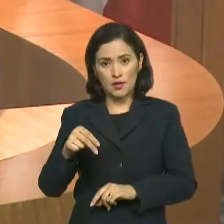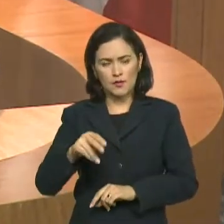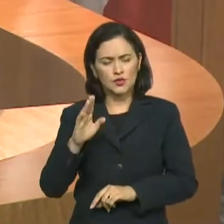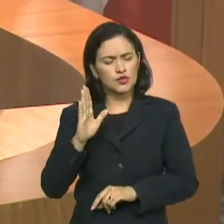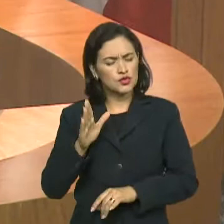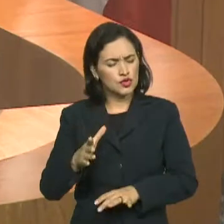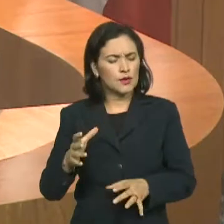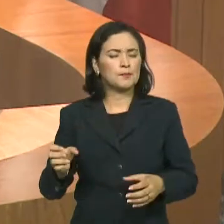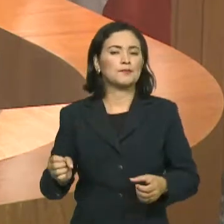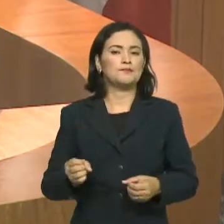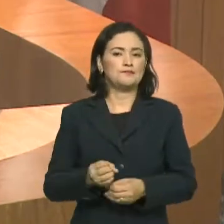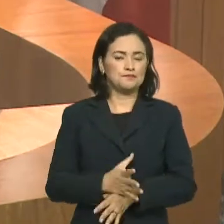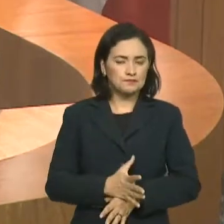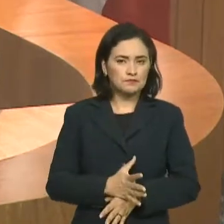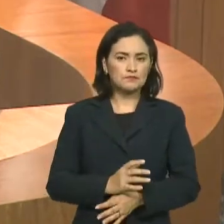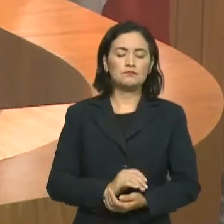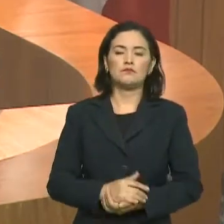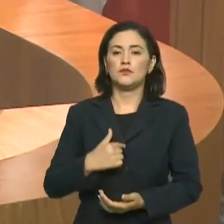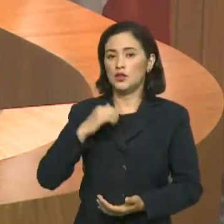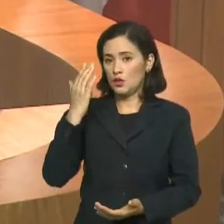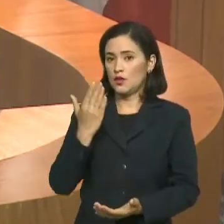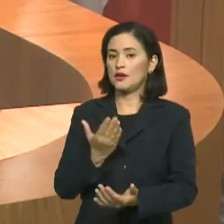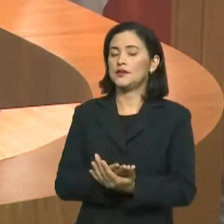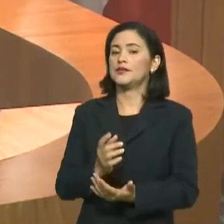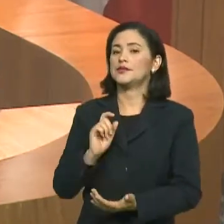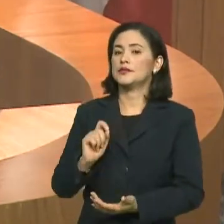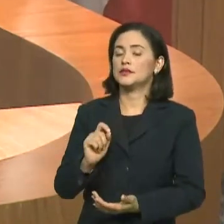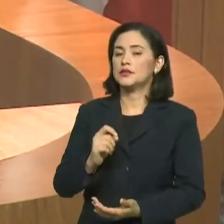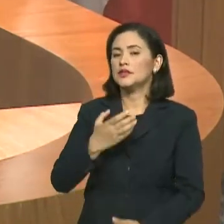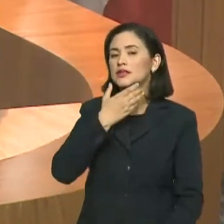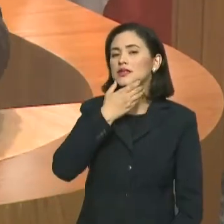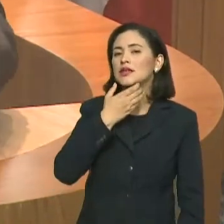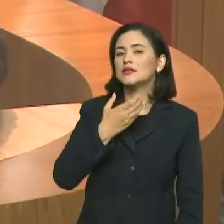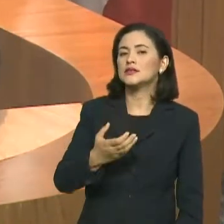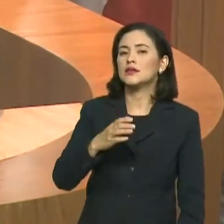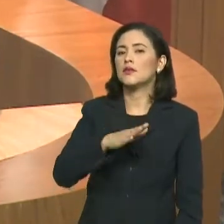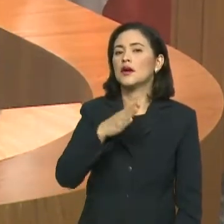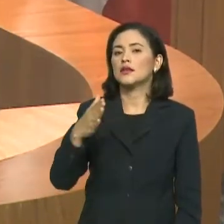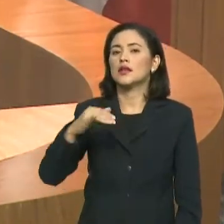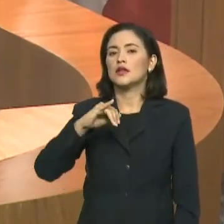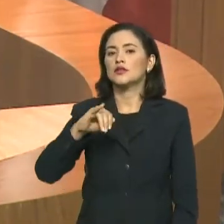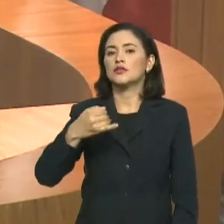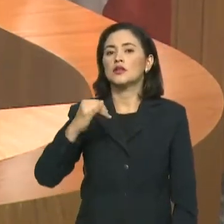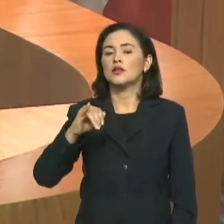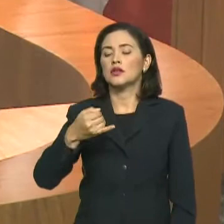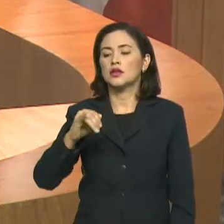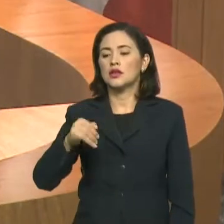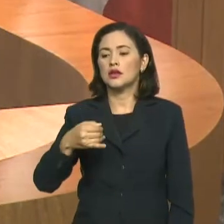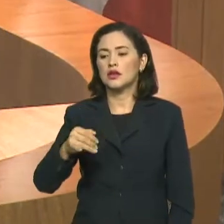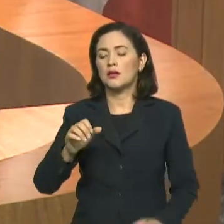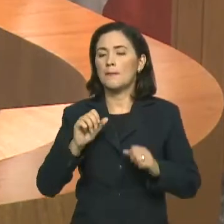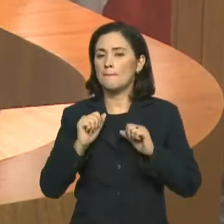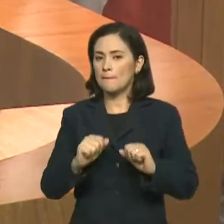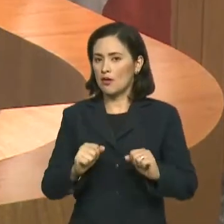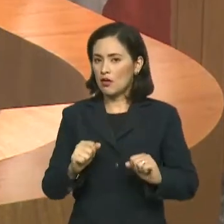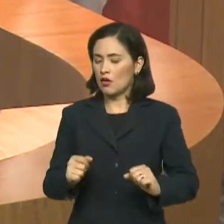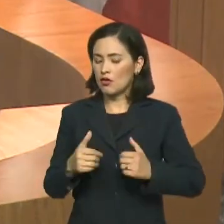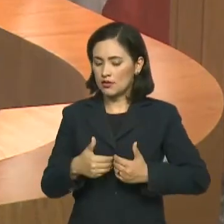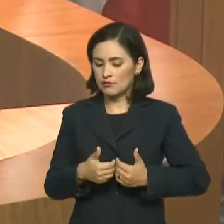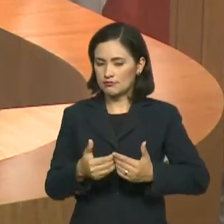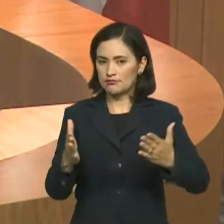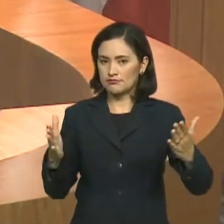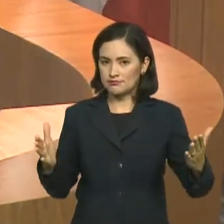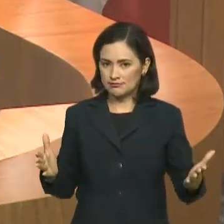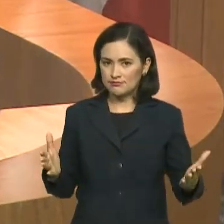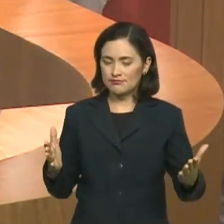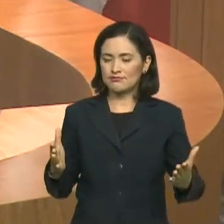de conclusão. Acredito que, de dezembro até o mês de janeiro, a ponte será